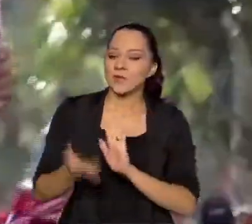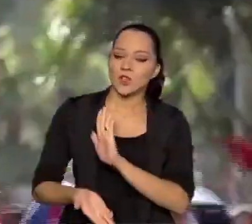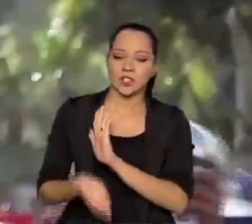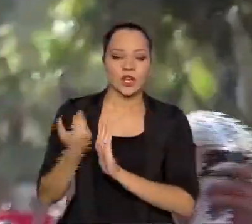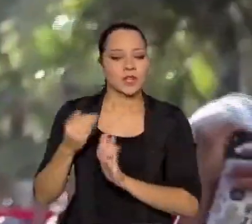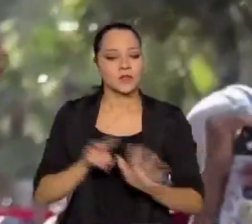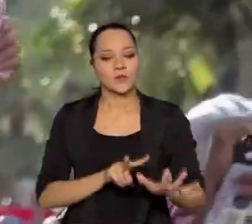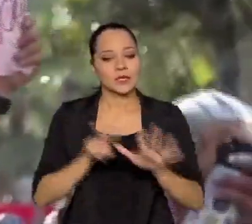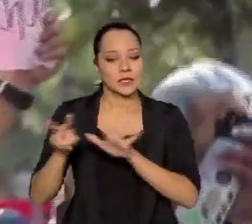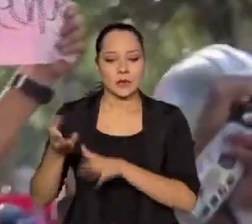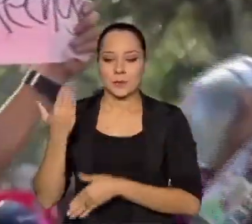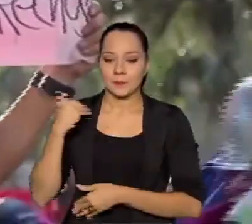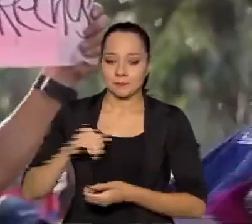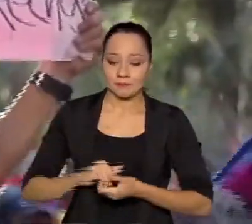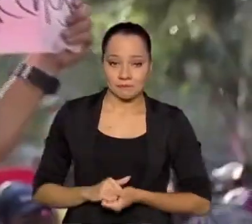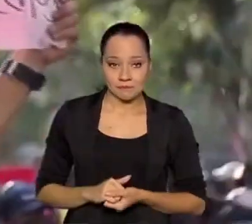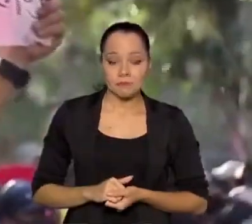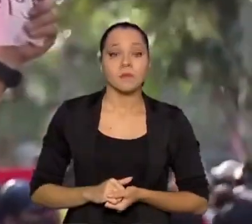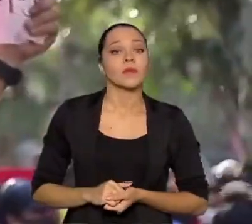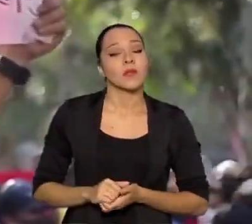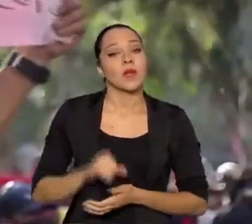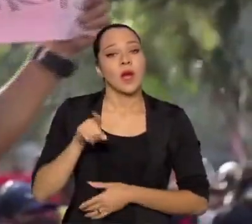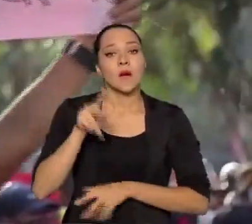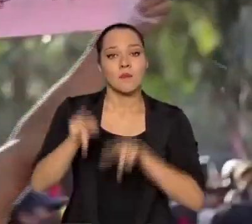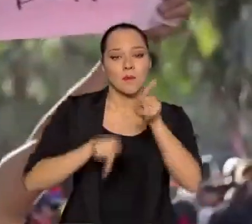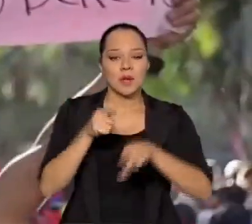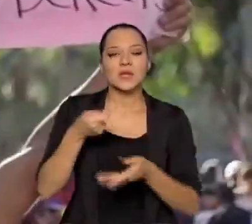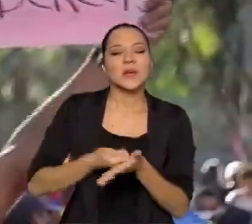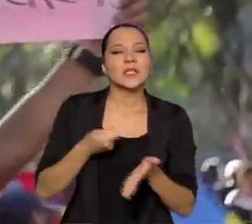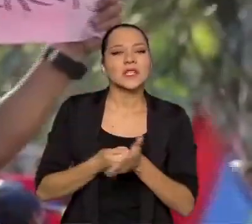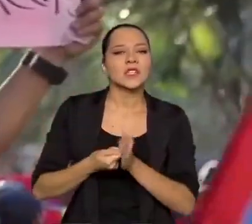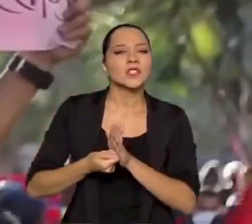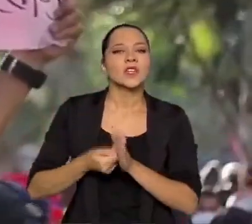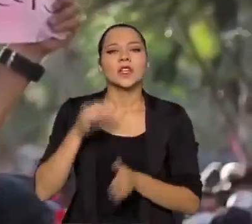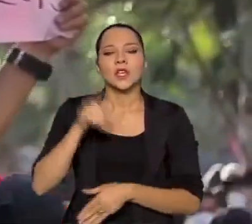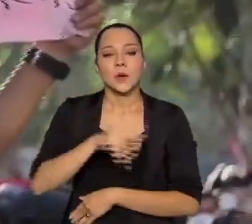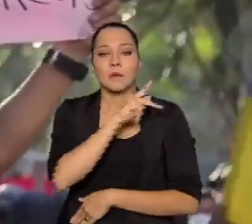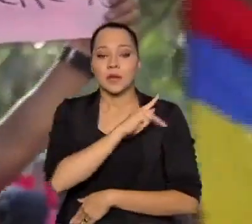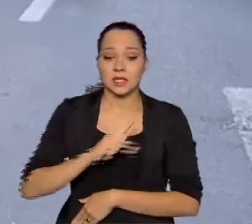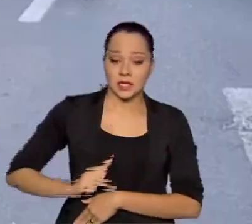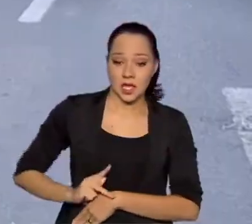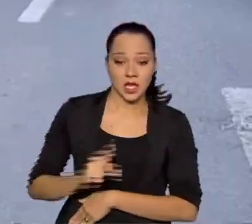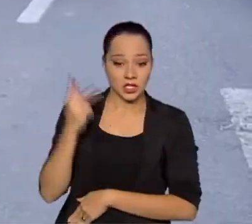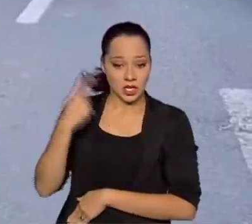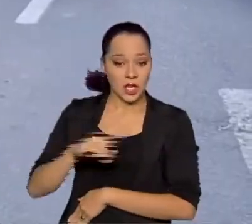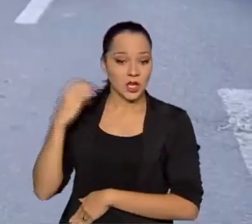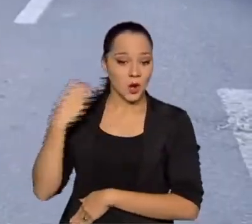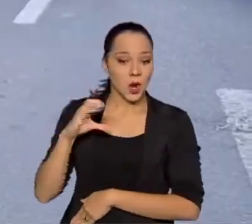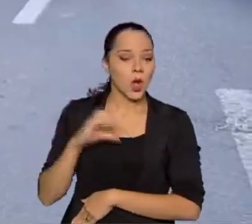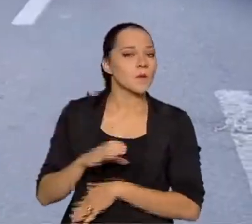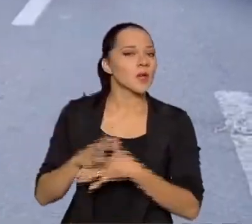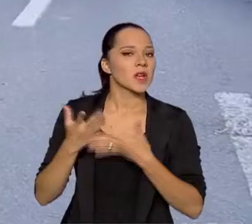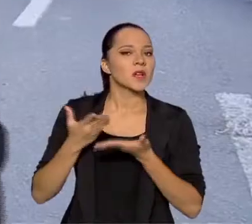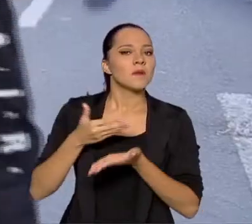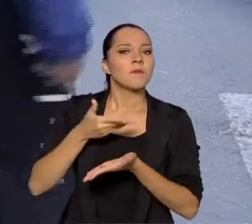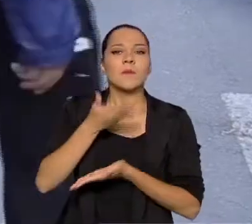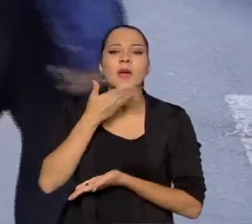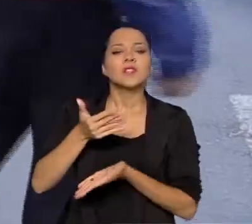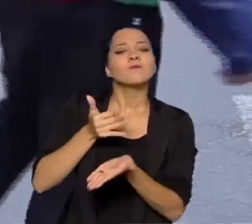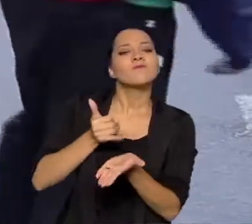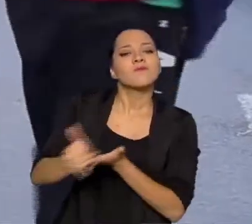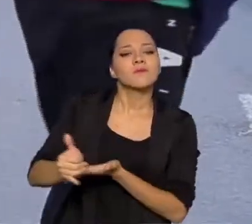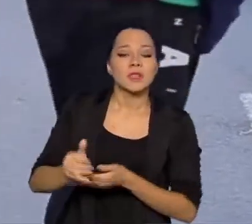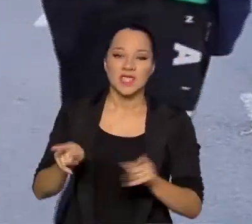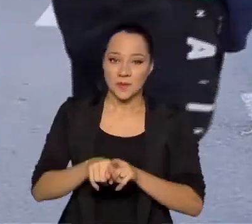no fim de semana. No entanto, a população exige agora a renúncia do presidente Iván Duque. Além disso, os colombianos também querem